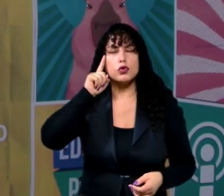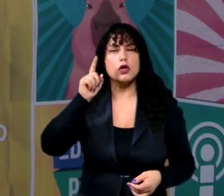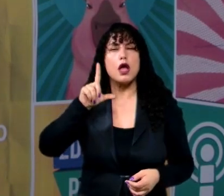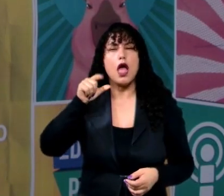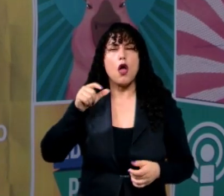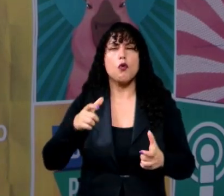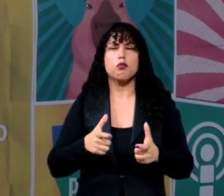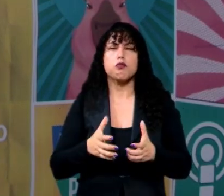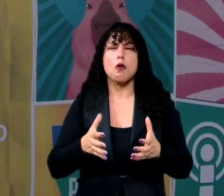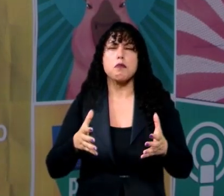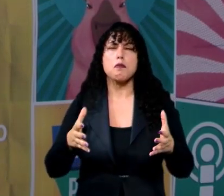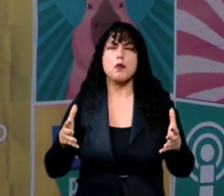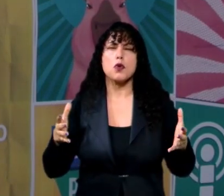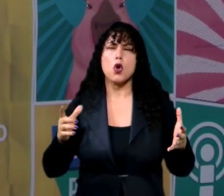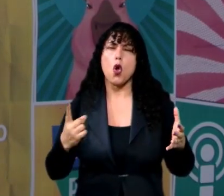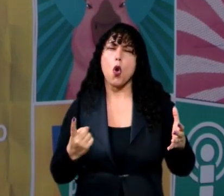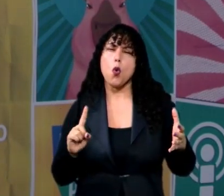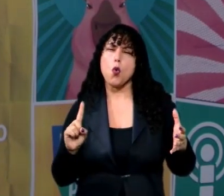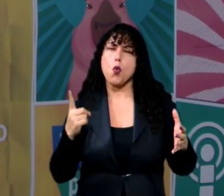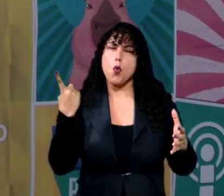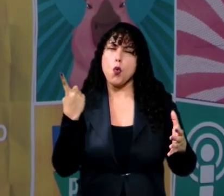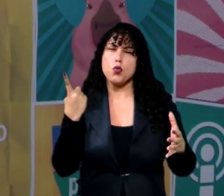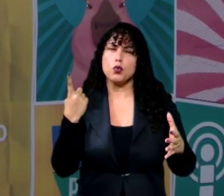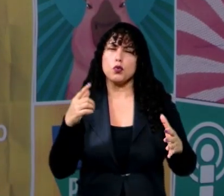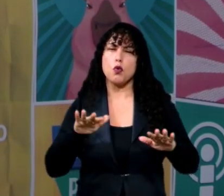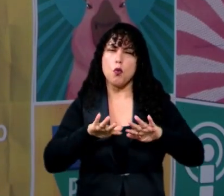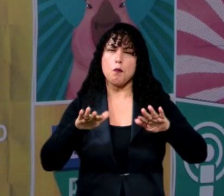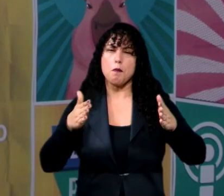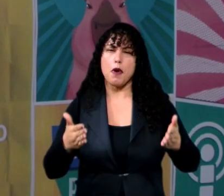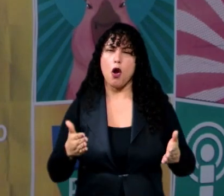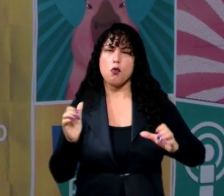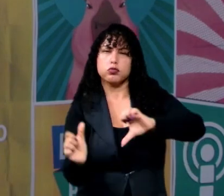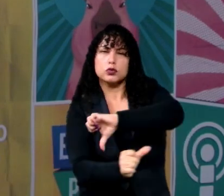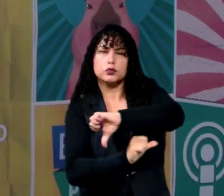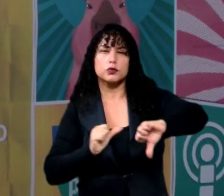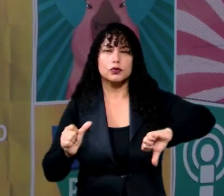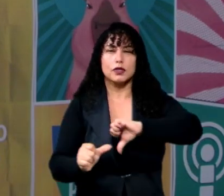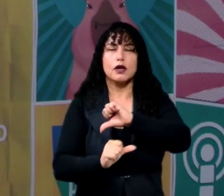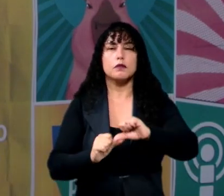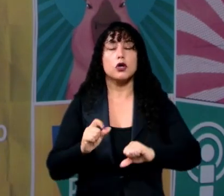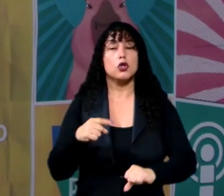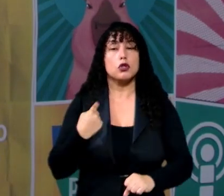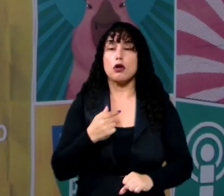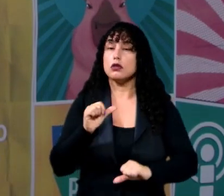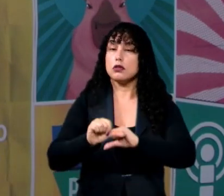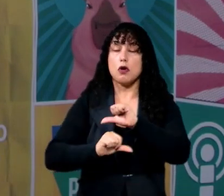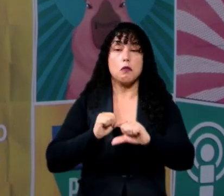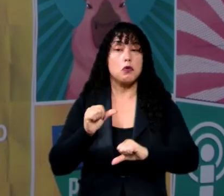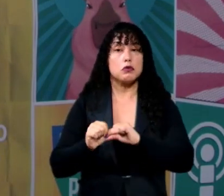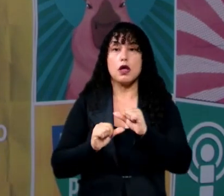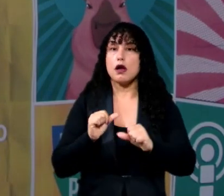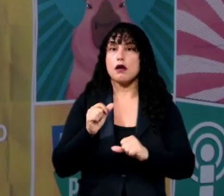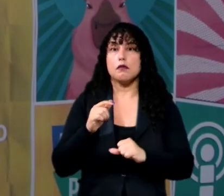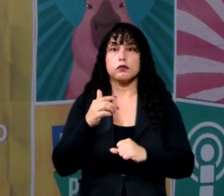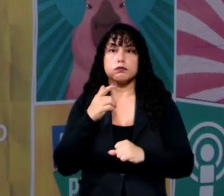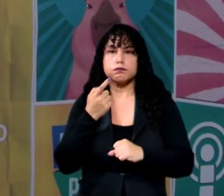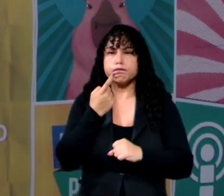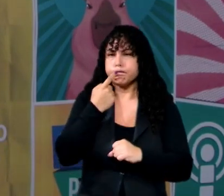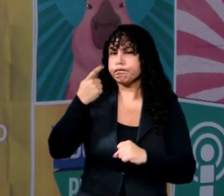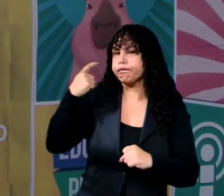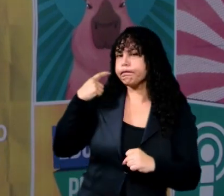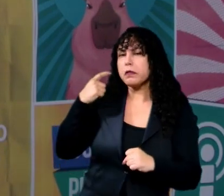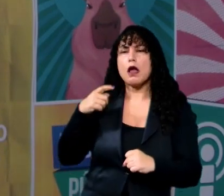o grande e o único palco de mudança. Nós não mudamos daqui a pouco, nós não